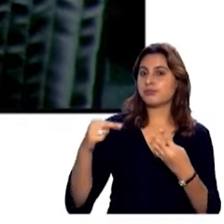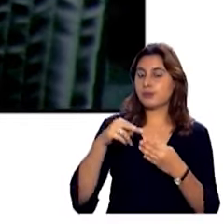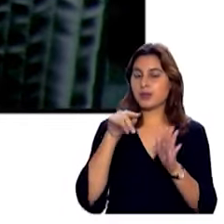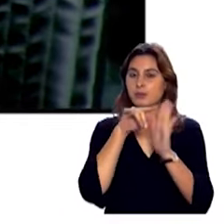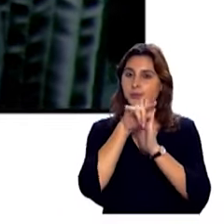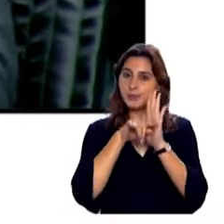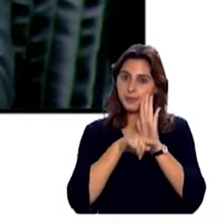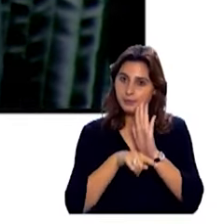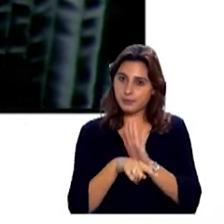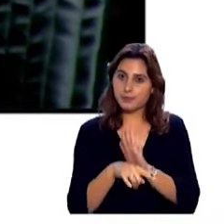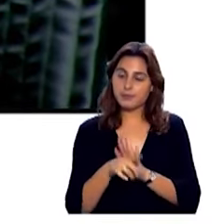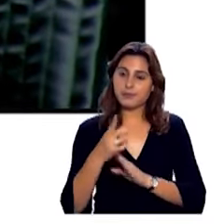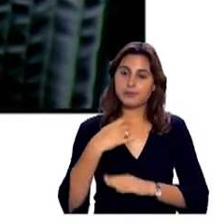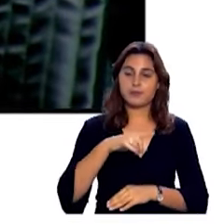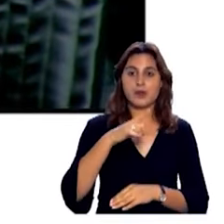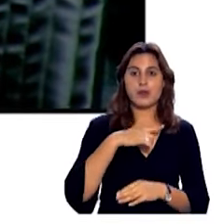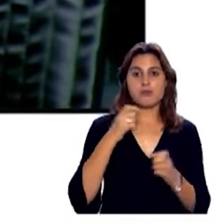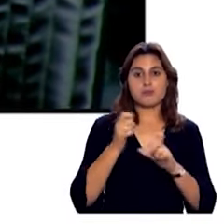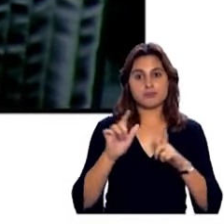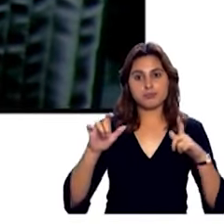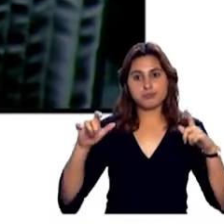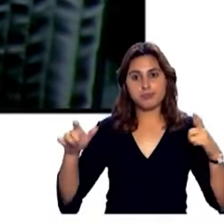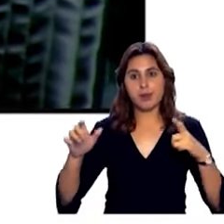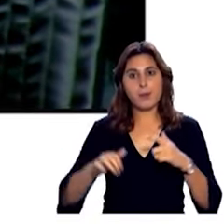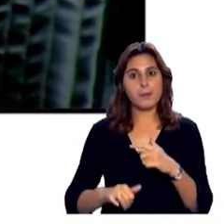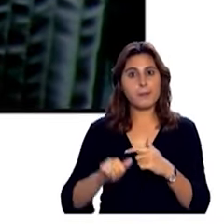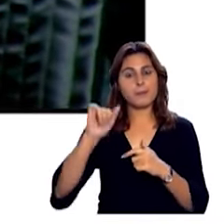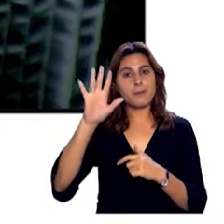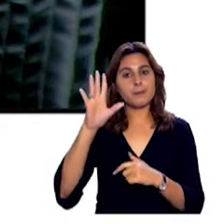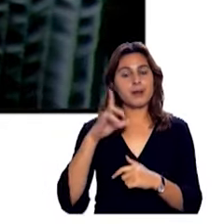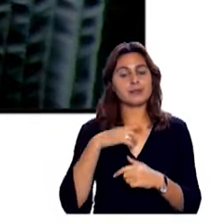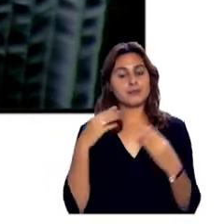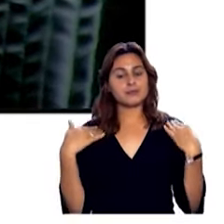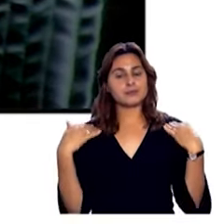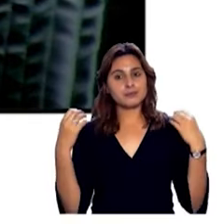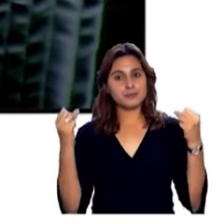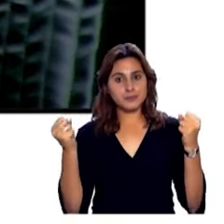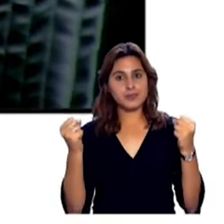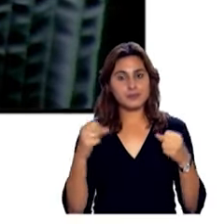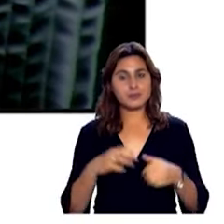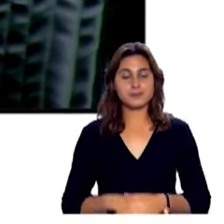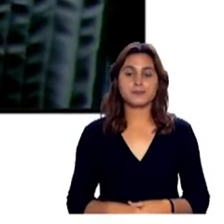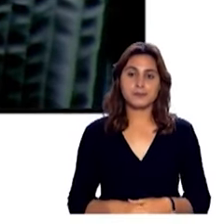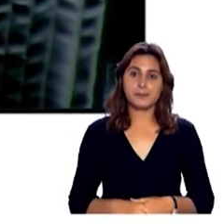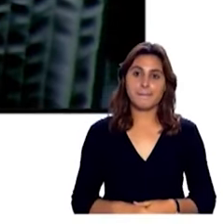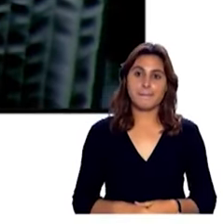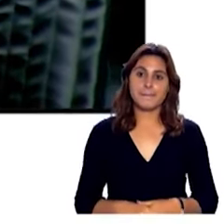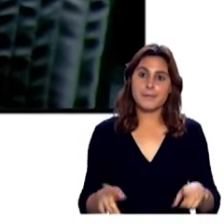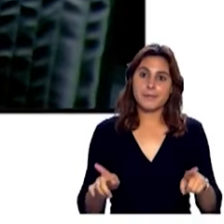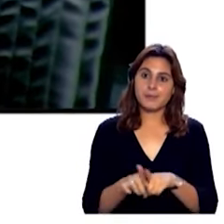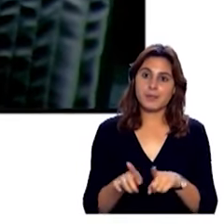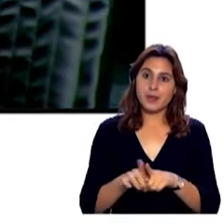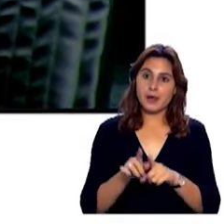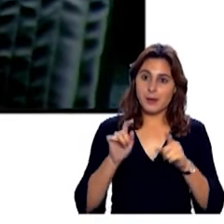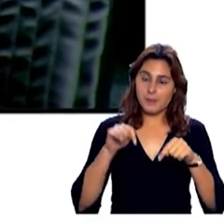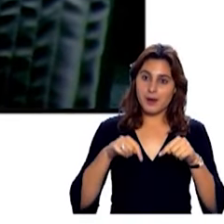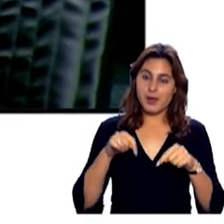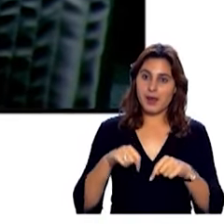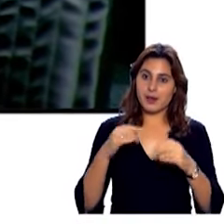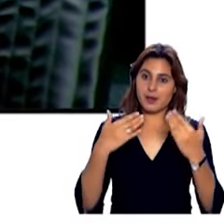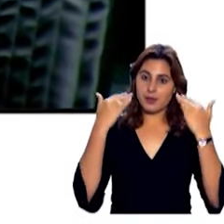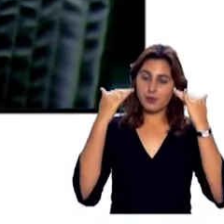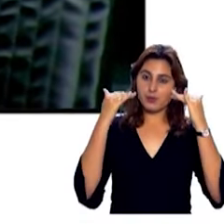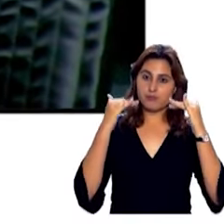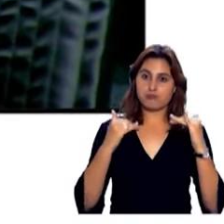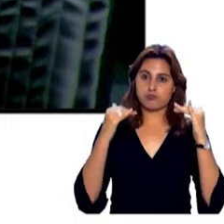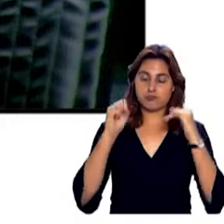acabamos ampliando cada vez mais o papel dos magistrados de forma singular inclusive também aqui no Superior Tribunal de Justiça e